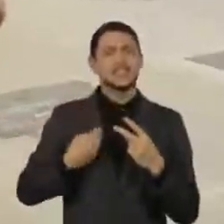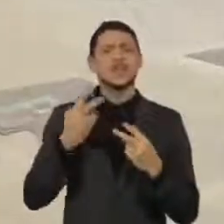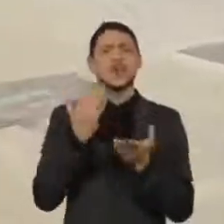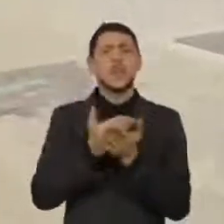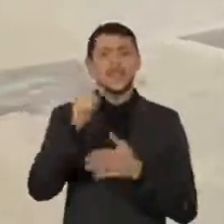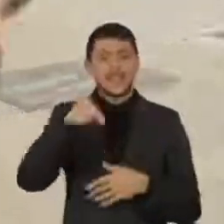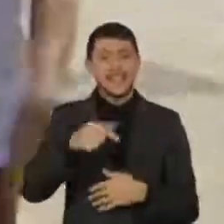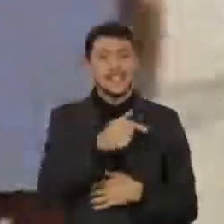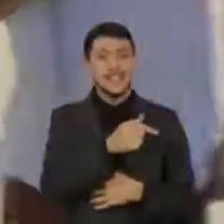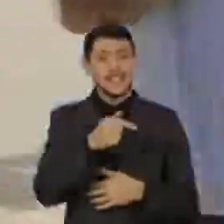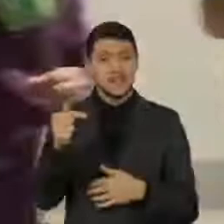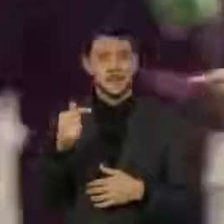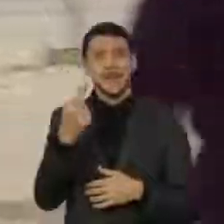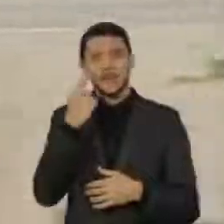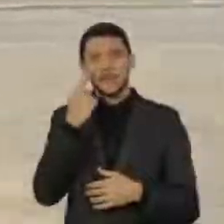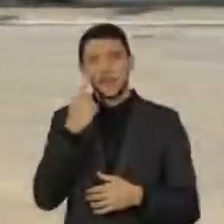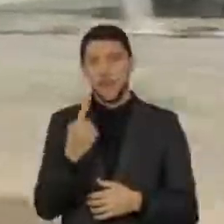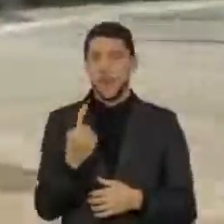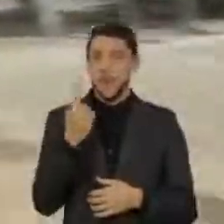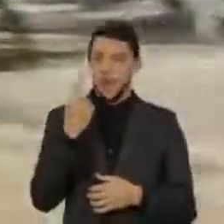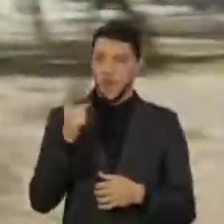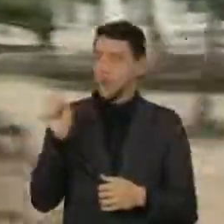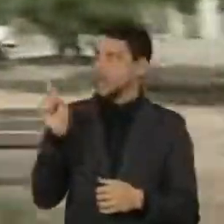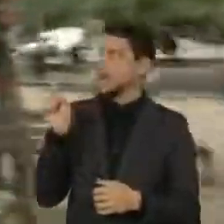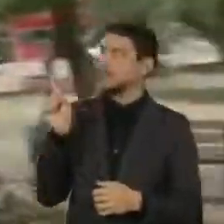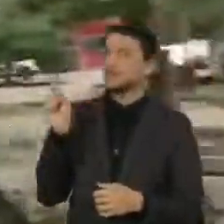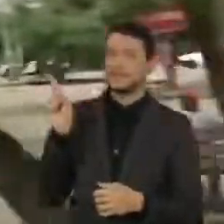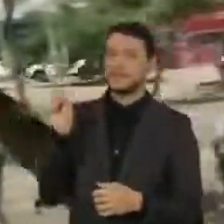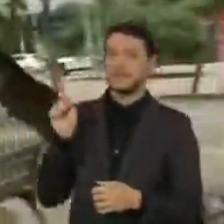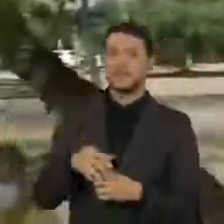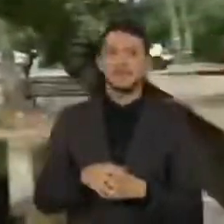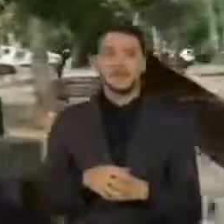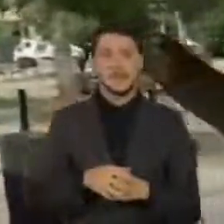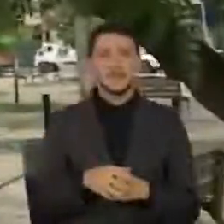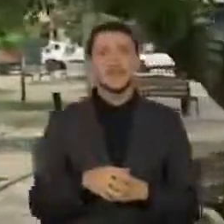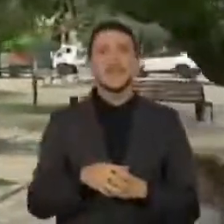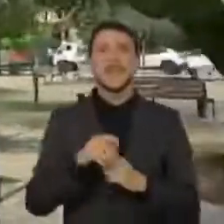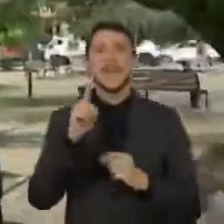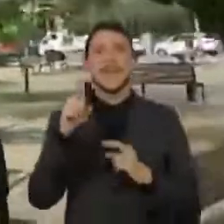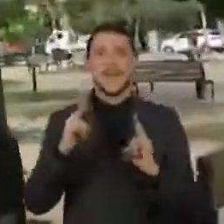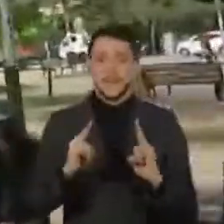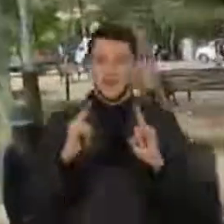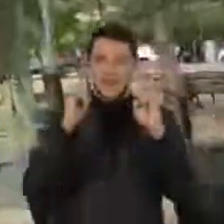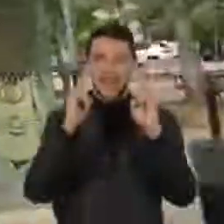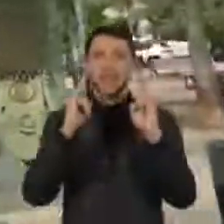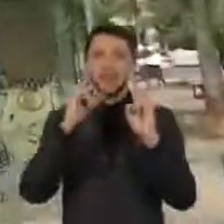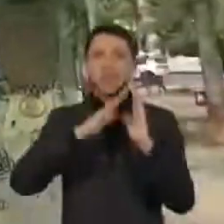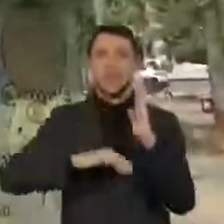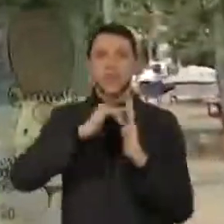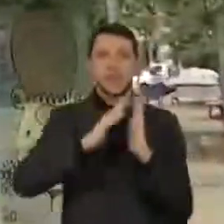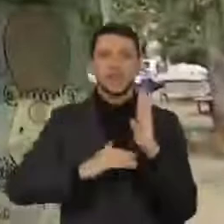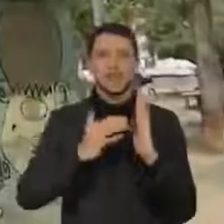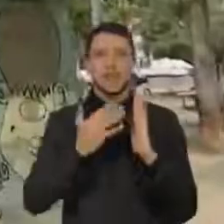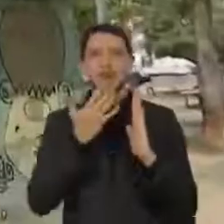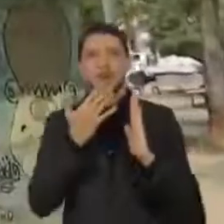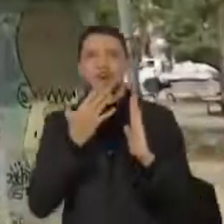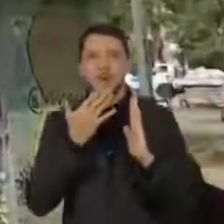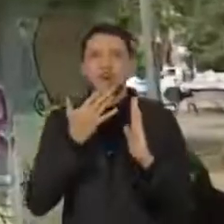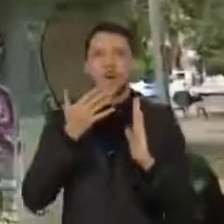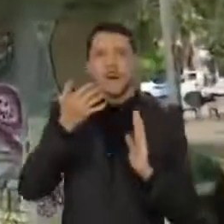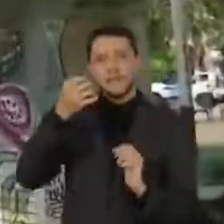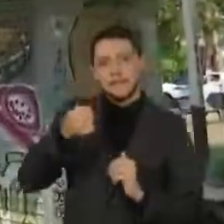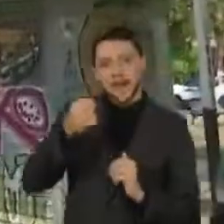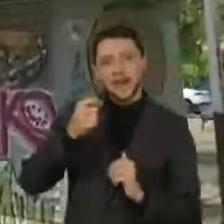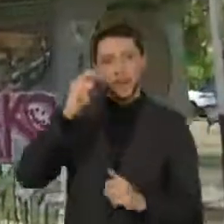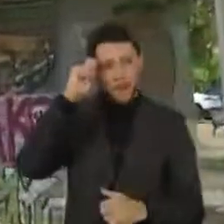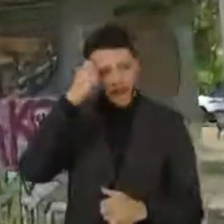ainda essa semana. Começa essa semana, está logo ali atrás. Ó, é um prédio, esse prédio que está sendo pintado de branco, preto e verde.